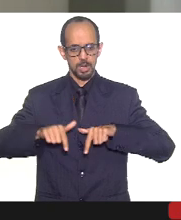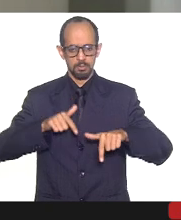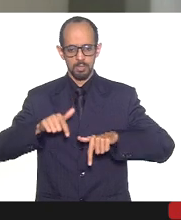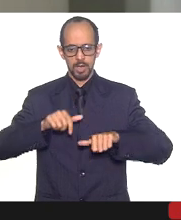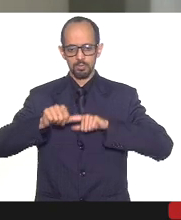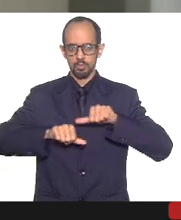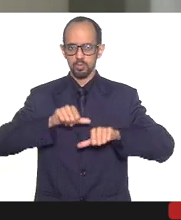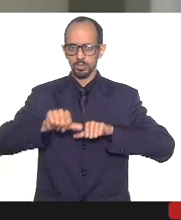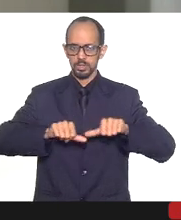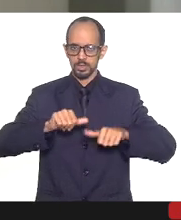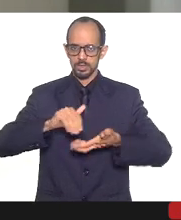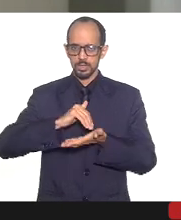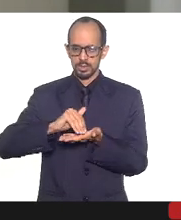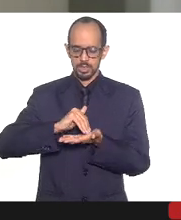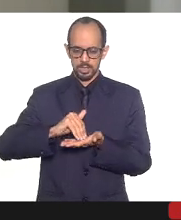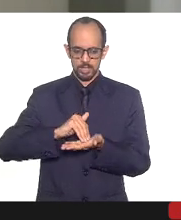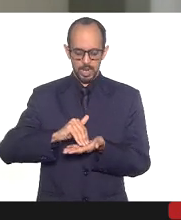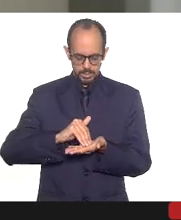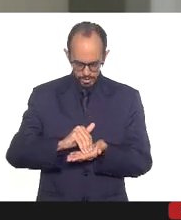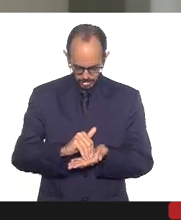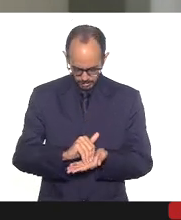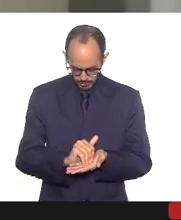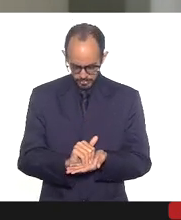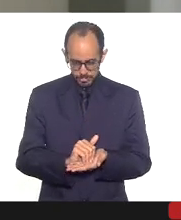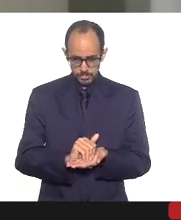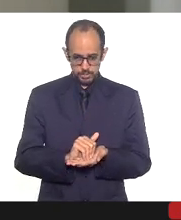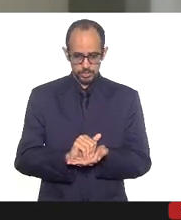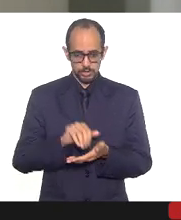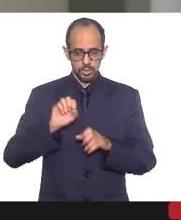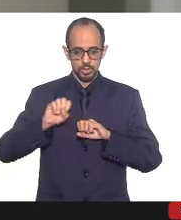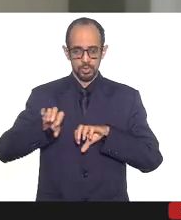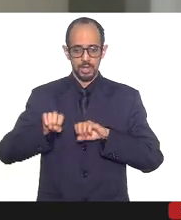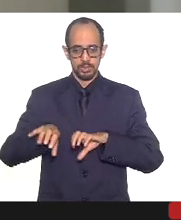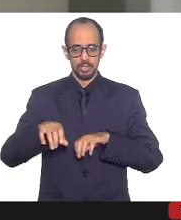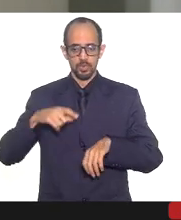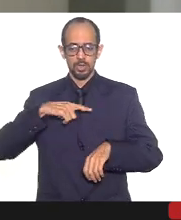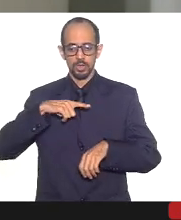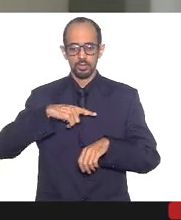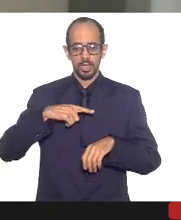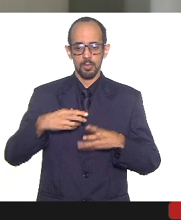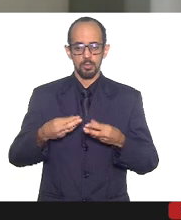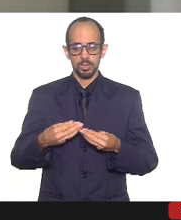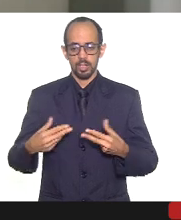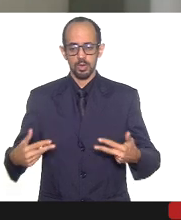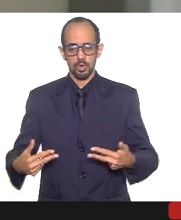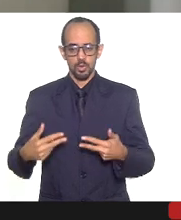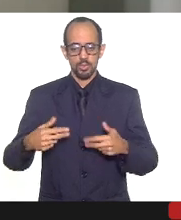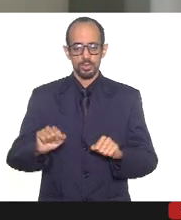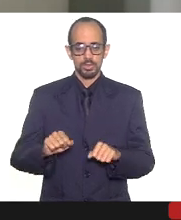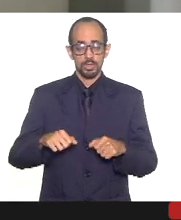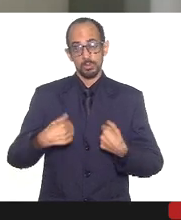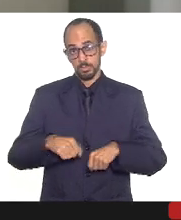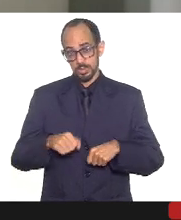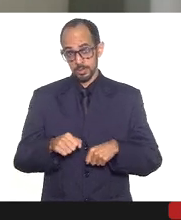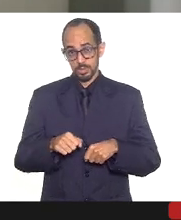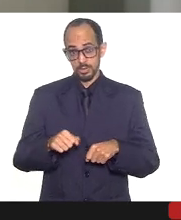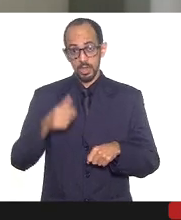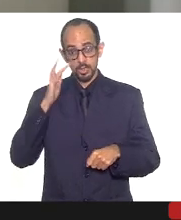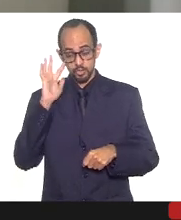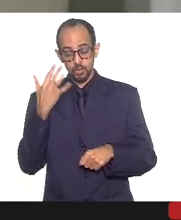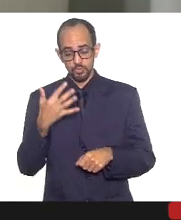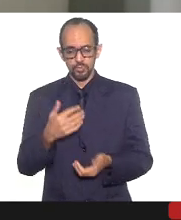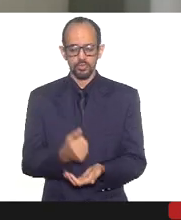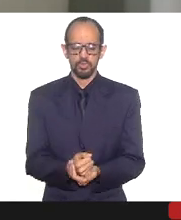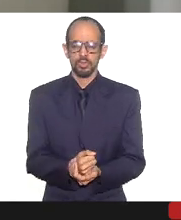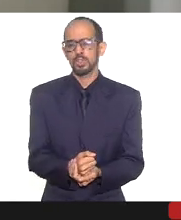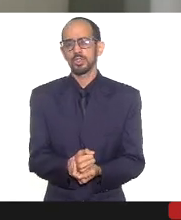na Secretaria de Educação, estou com muitas questões a serem encaminhadas do ponto de vista do